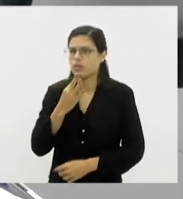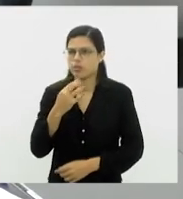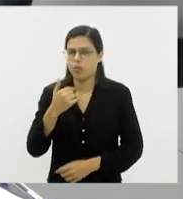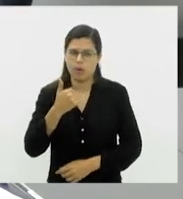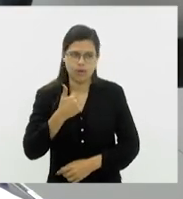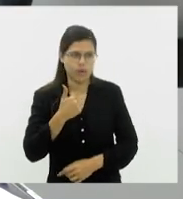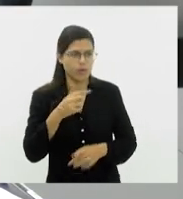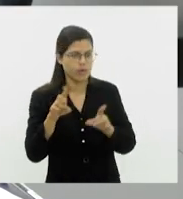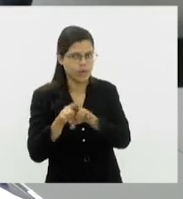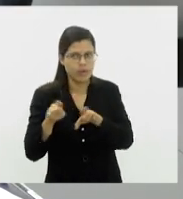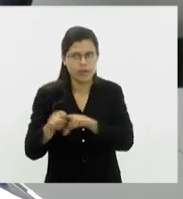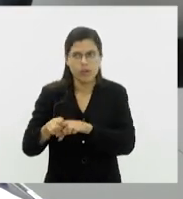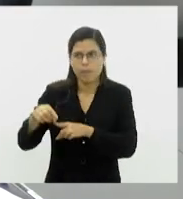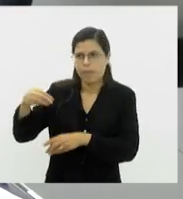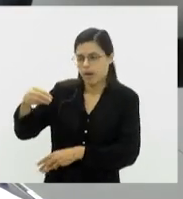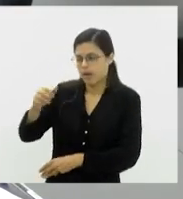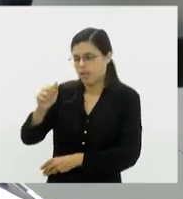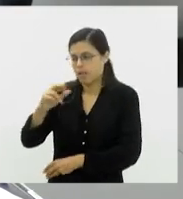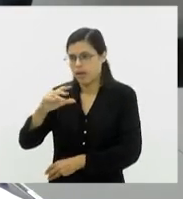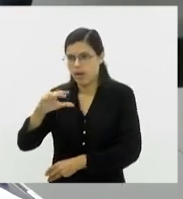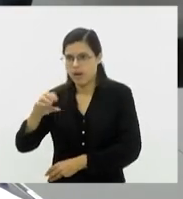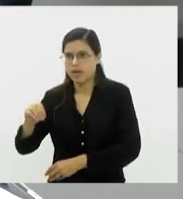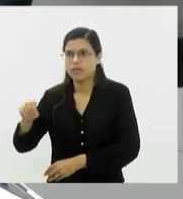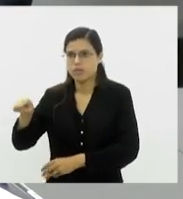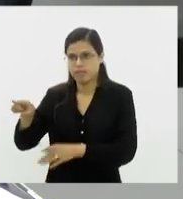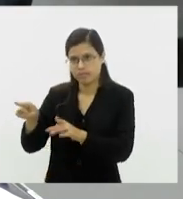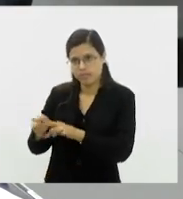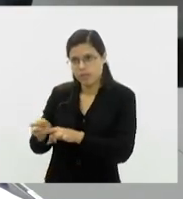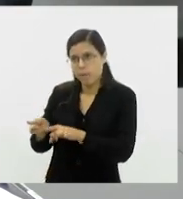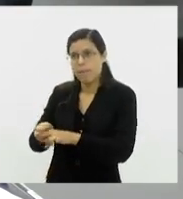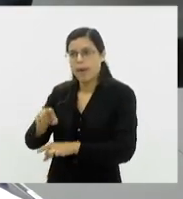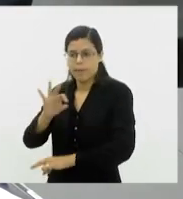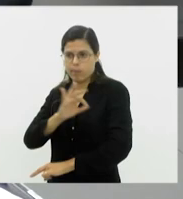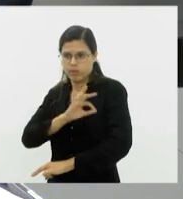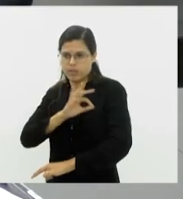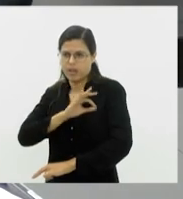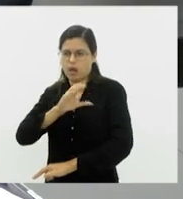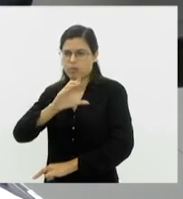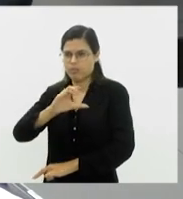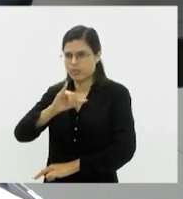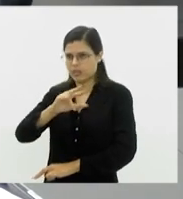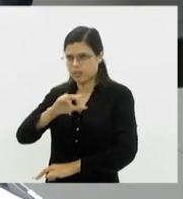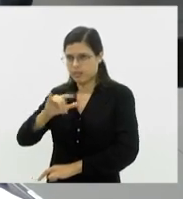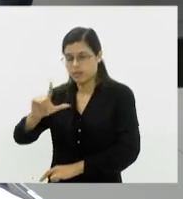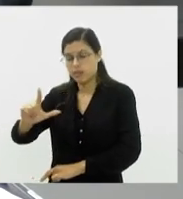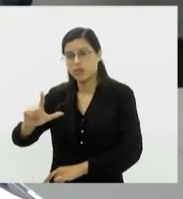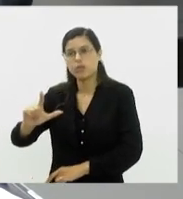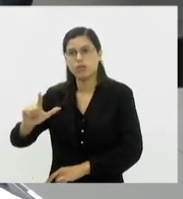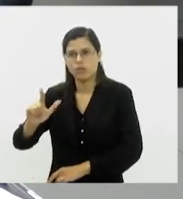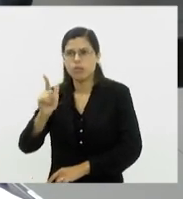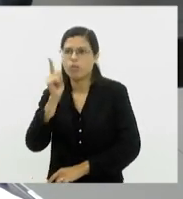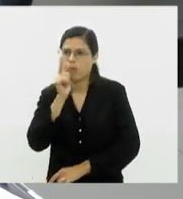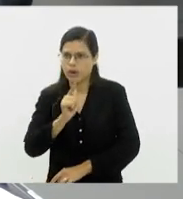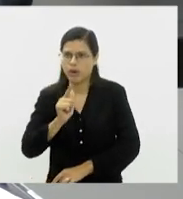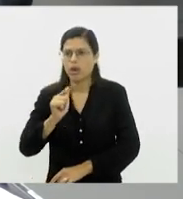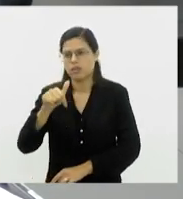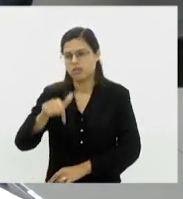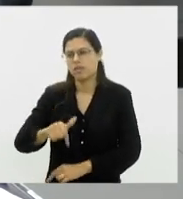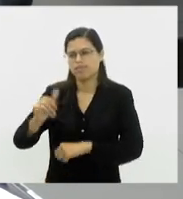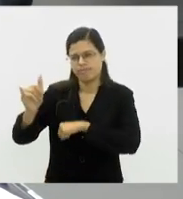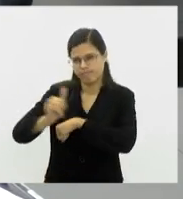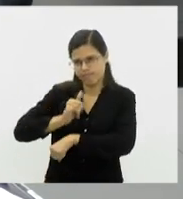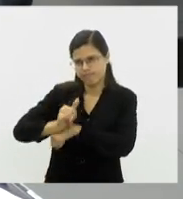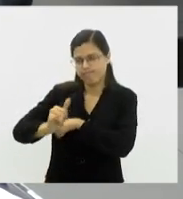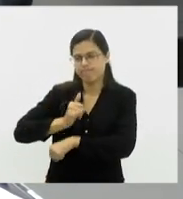quanto Márcio Galberto Márcio Galberto até mais do que eu por ser policial civil essa questão principalmente do reconhecimento por